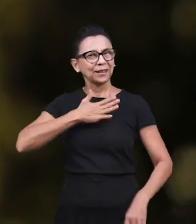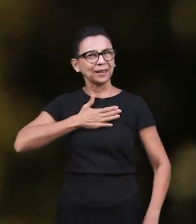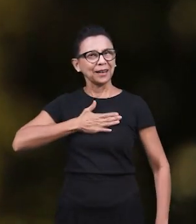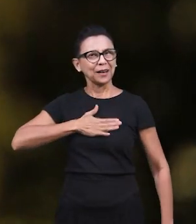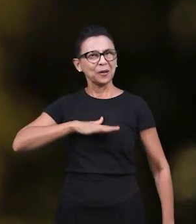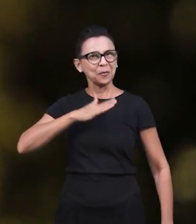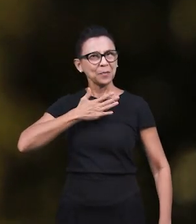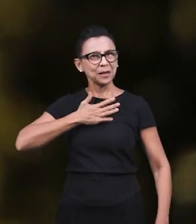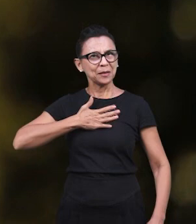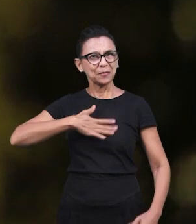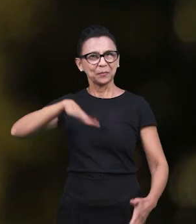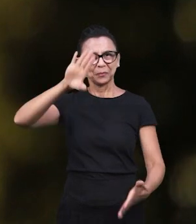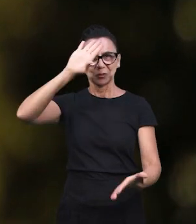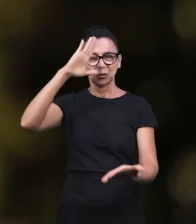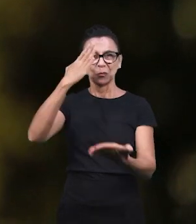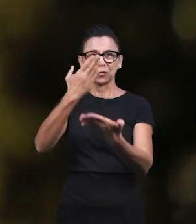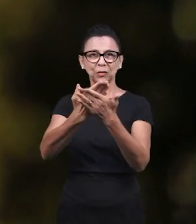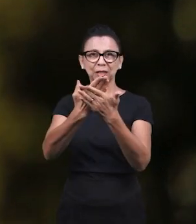espera em